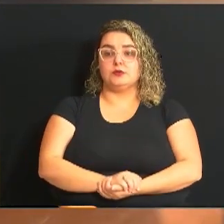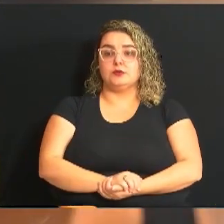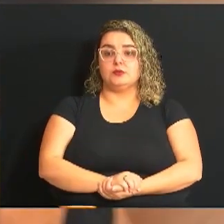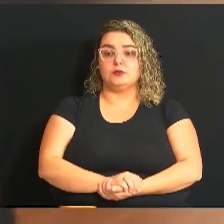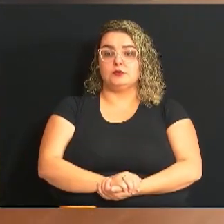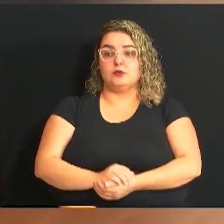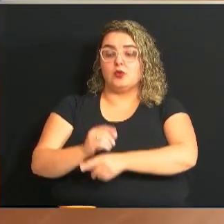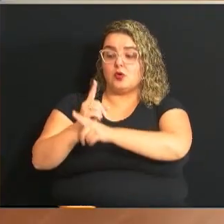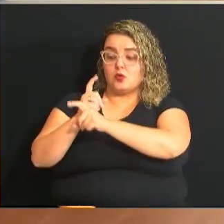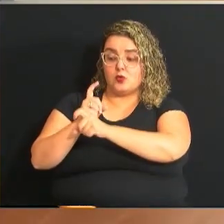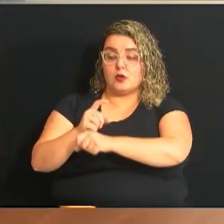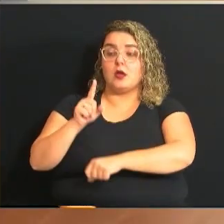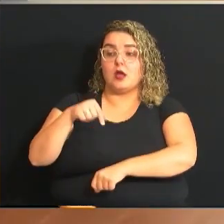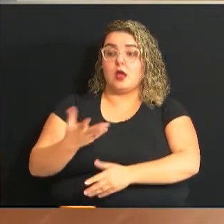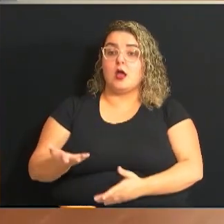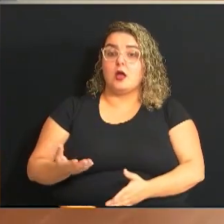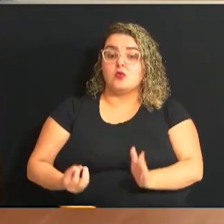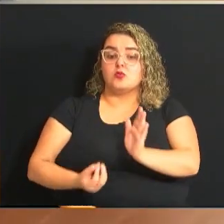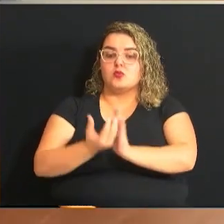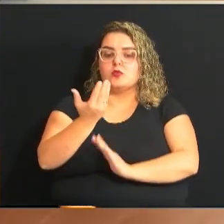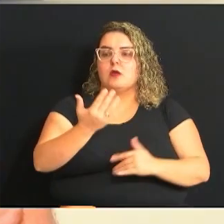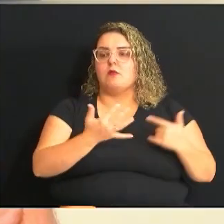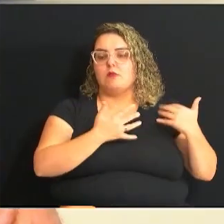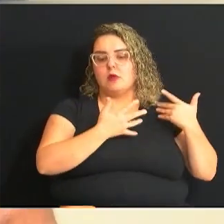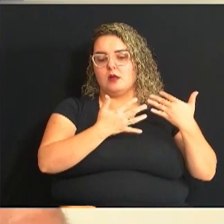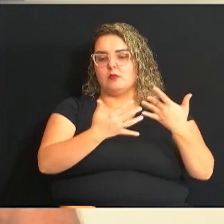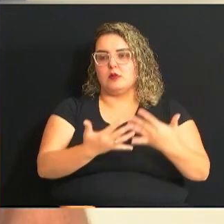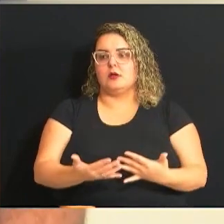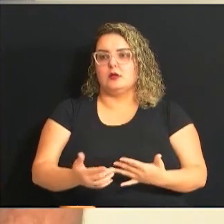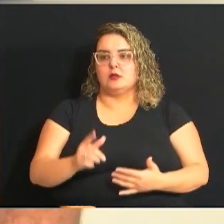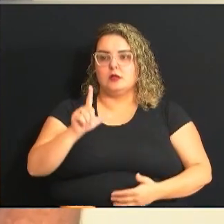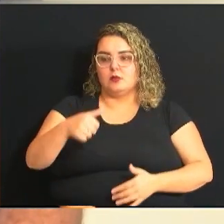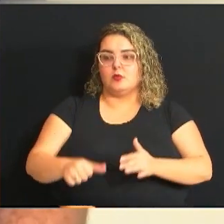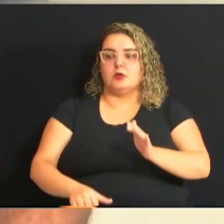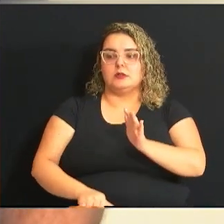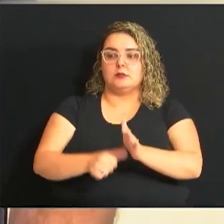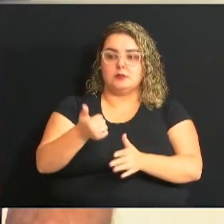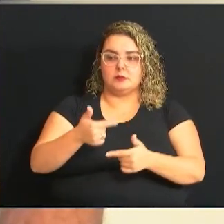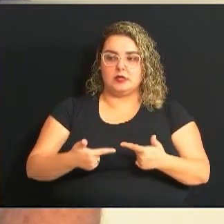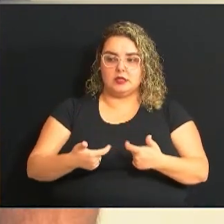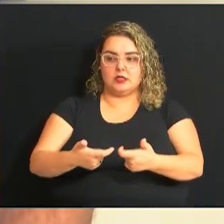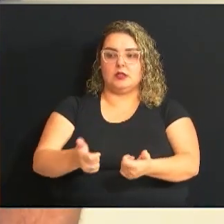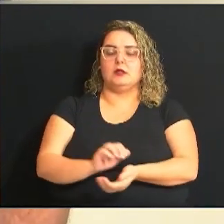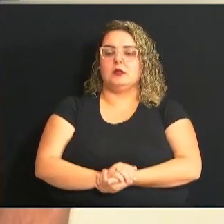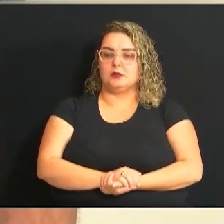fascismo. O fascismo é um conceito que se consolida no pós-Primeira Guerra.